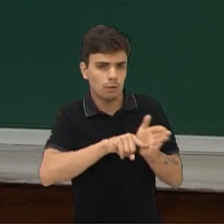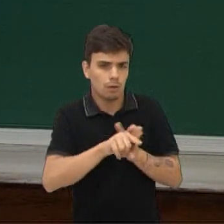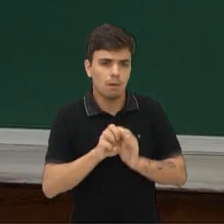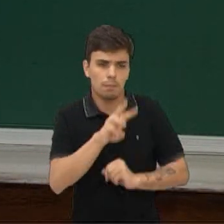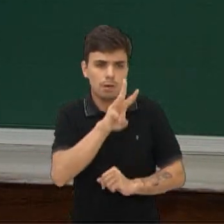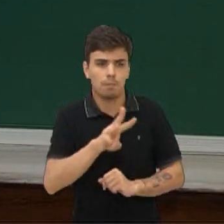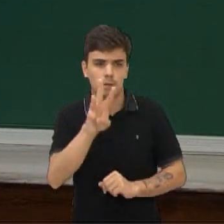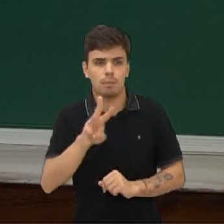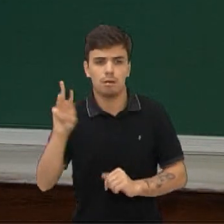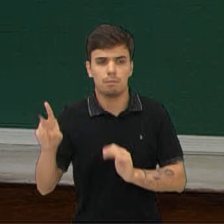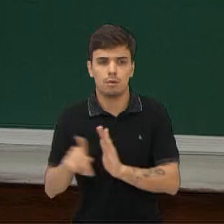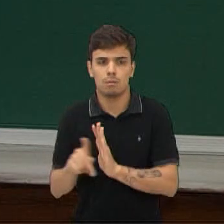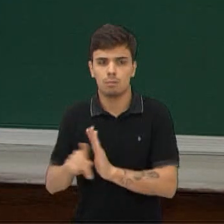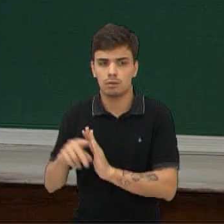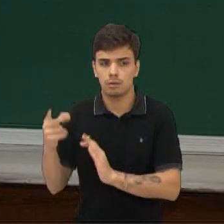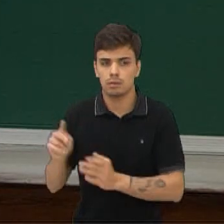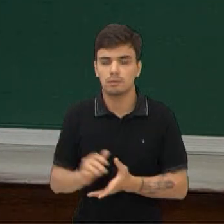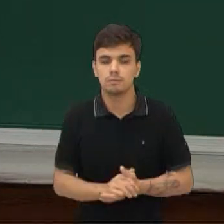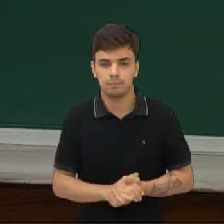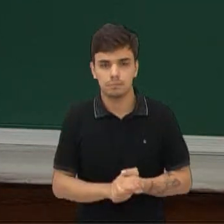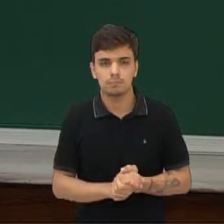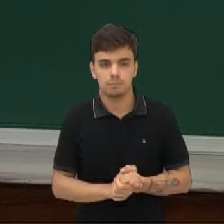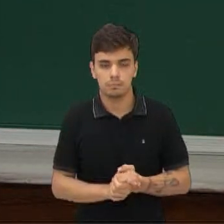tem um site só dela lá,